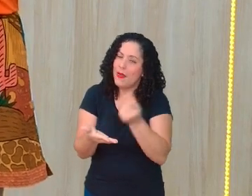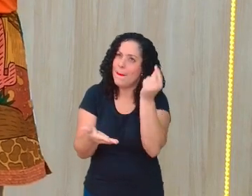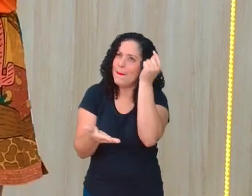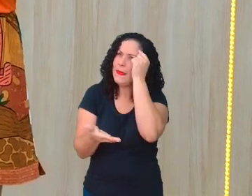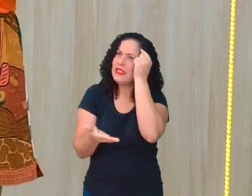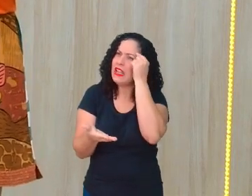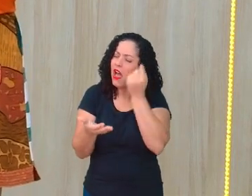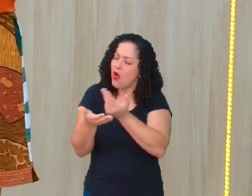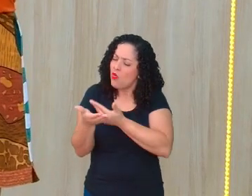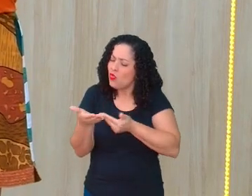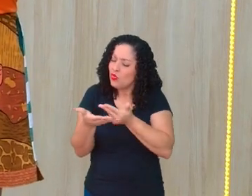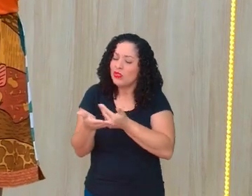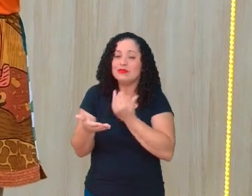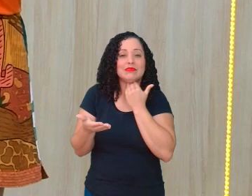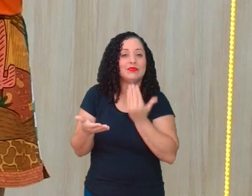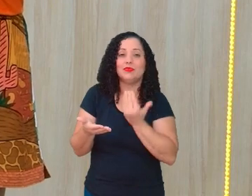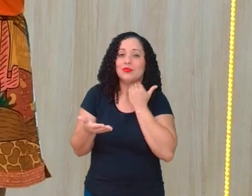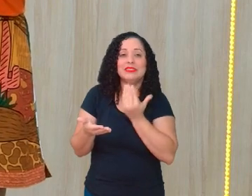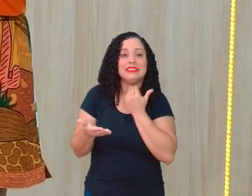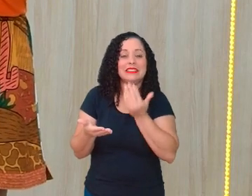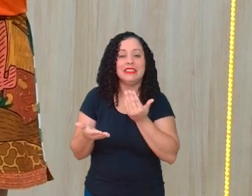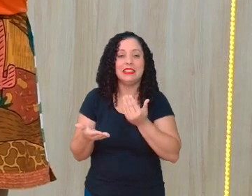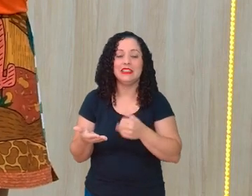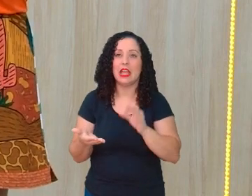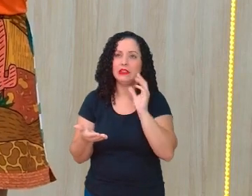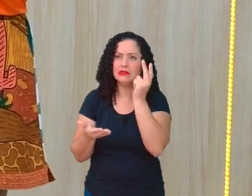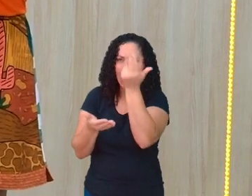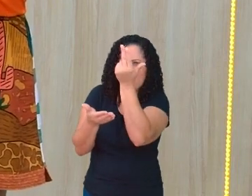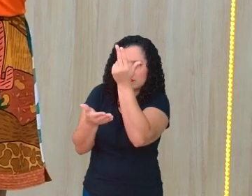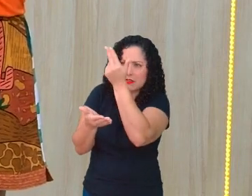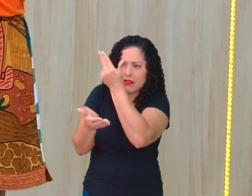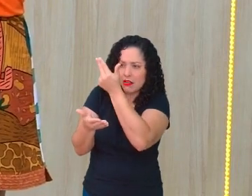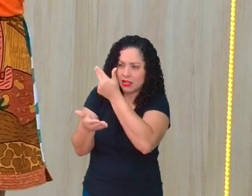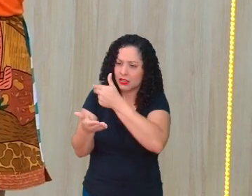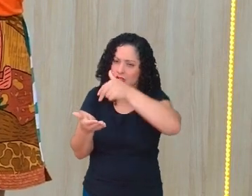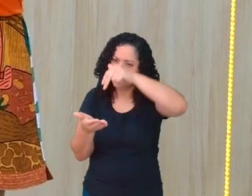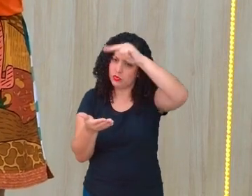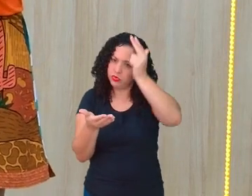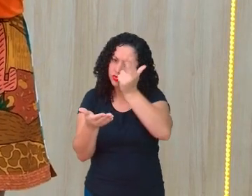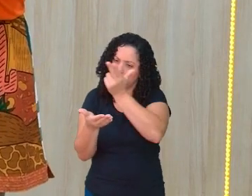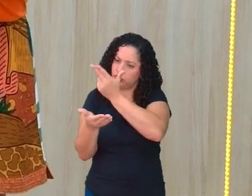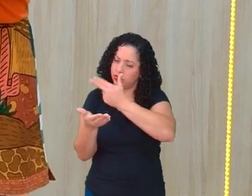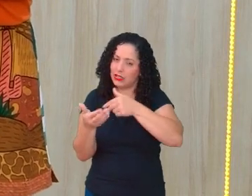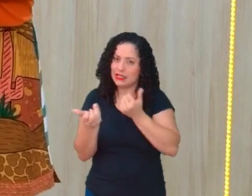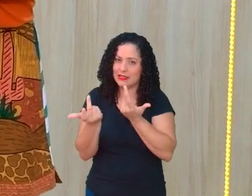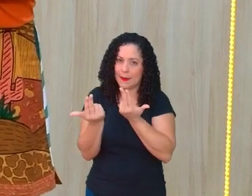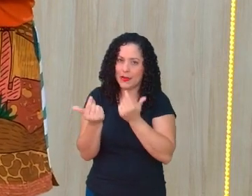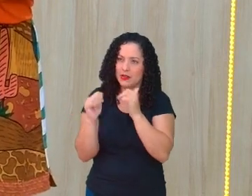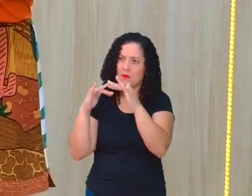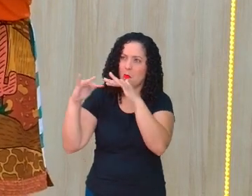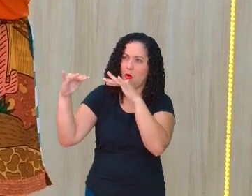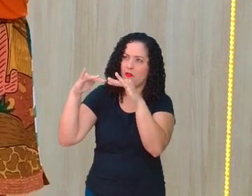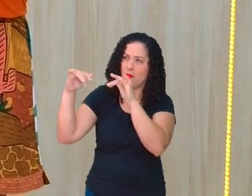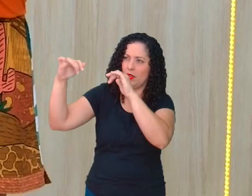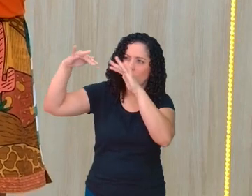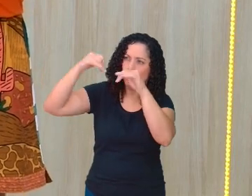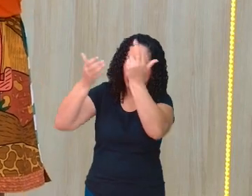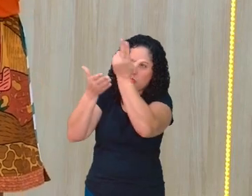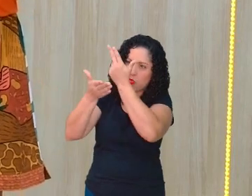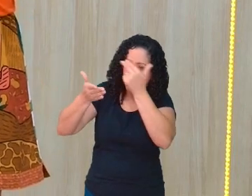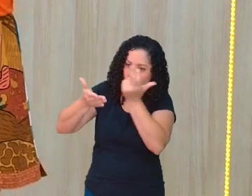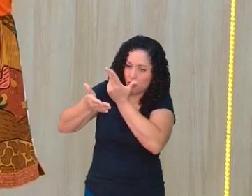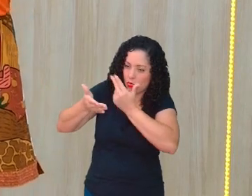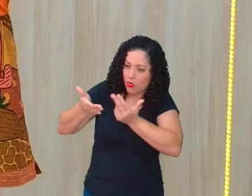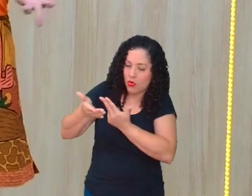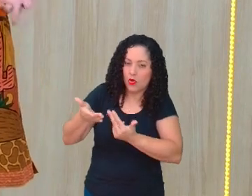queria, colocar o elemento, a figura, no lugar que vai parecer que ele está em movimento, criar o movimento